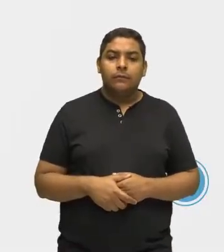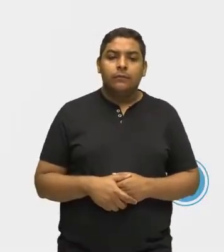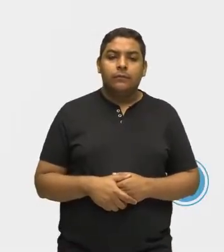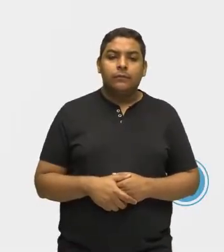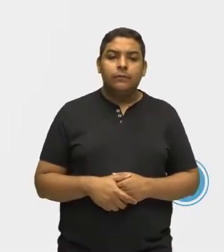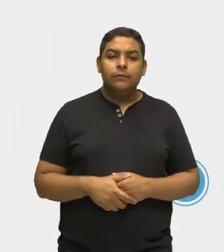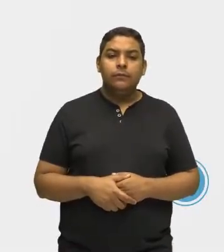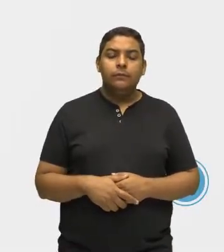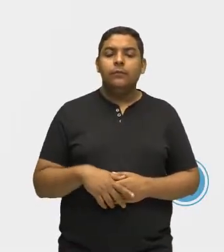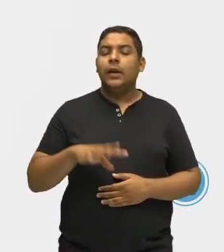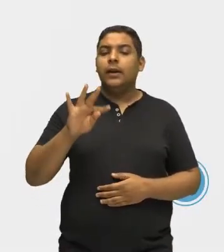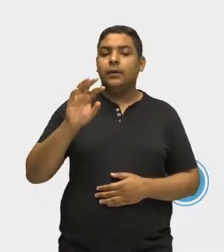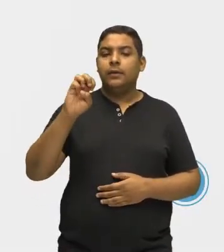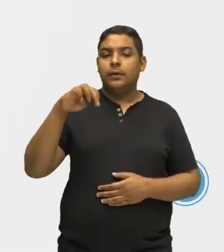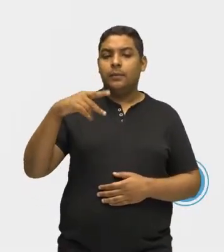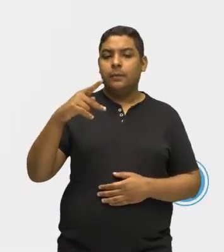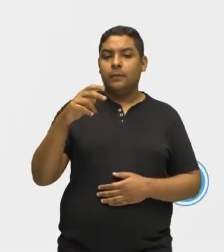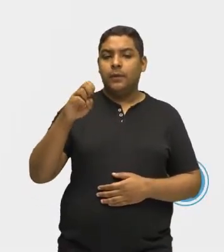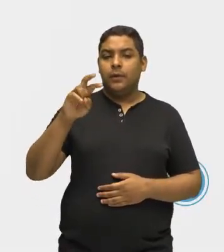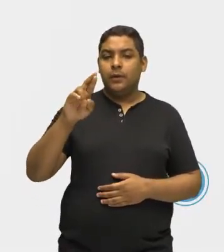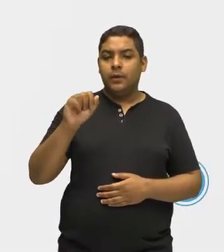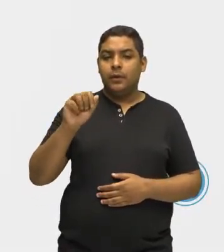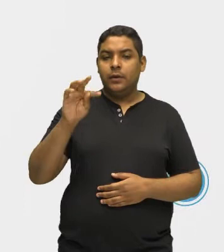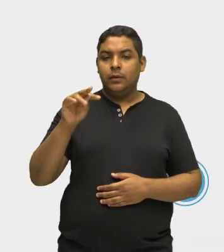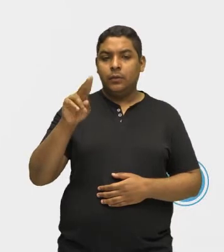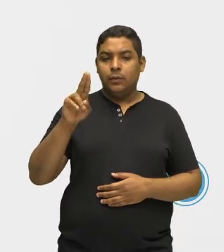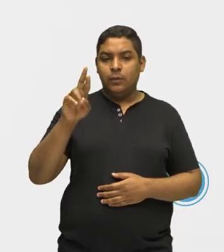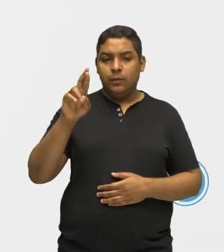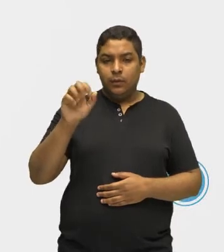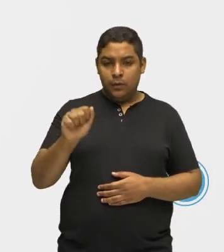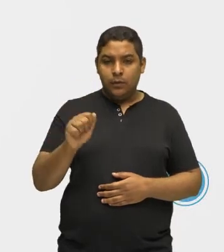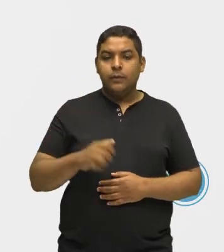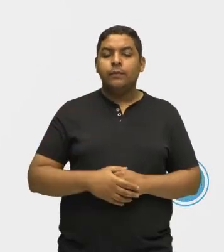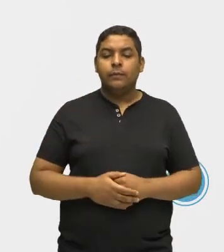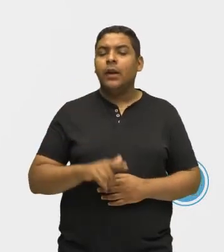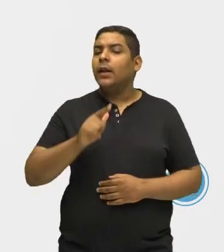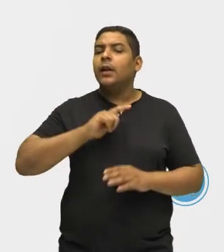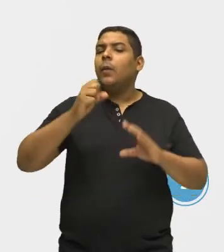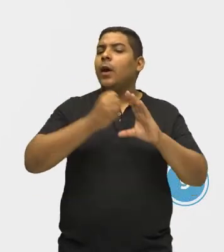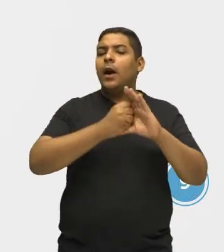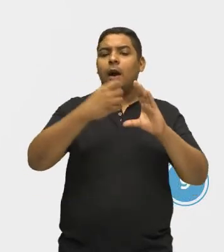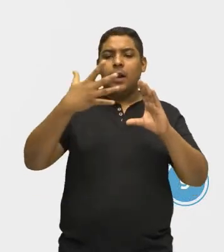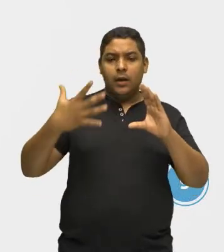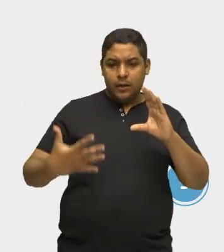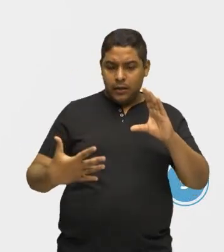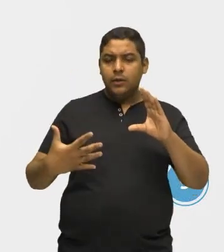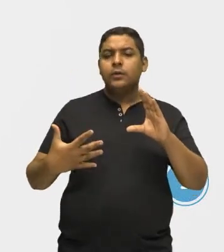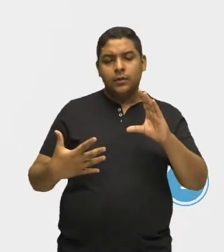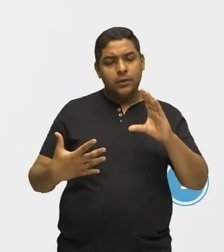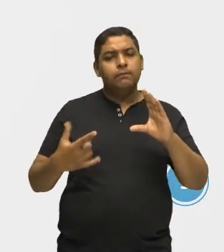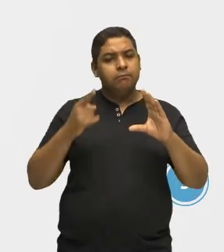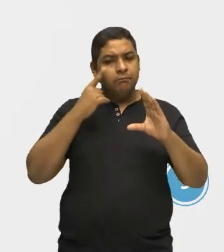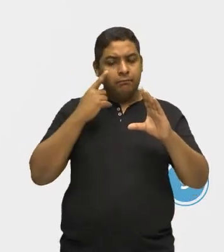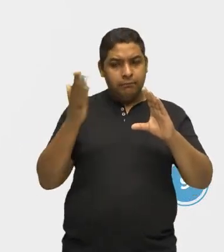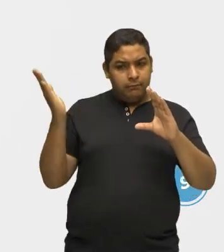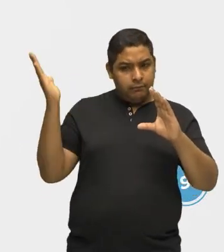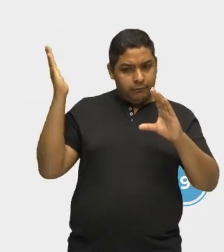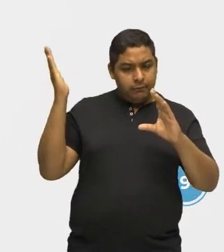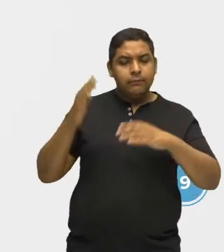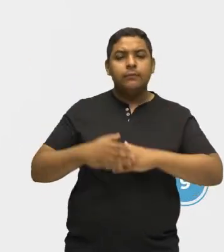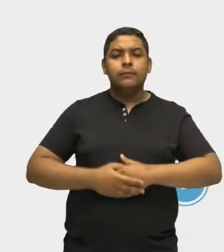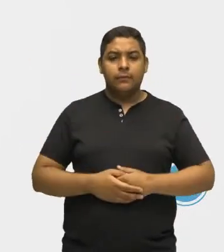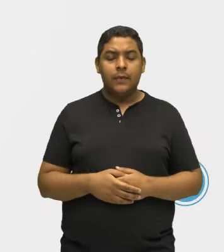temperatura das cores? Bem, as cores também têm uma característica de temperatura, sendo divididas em